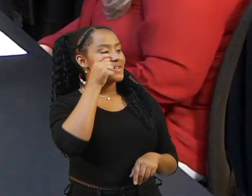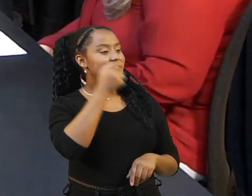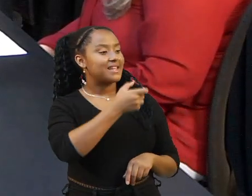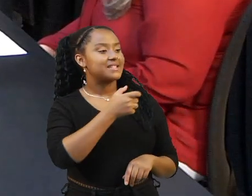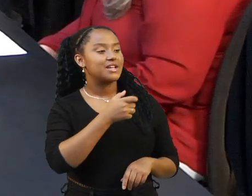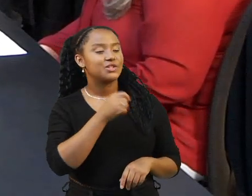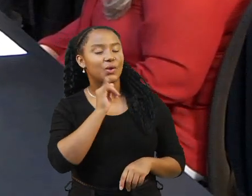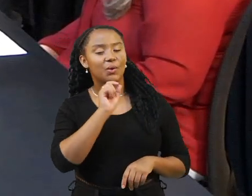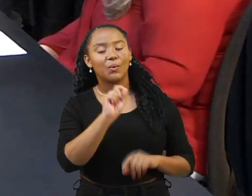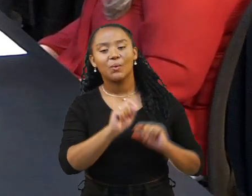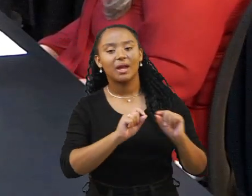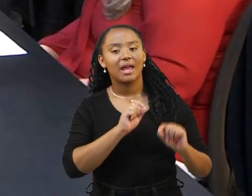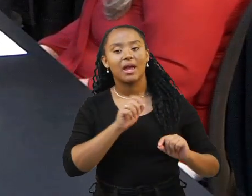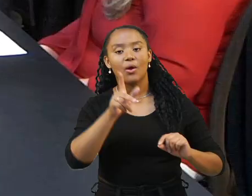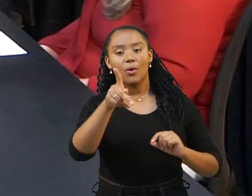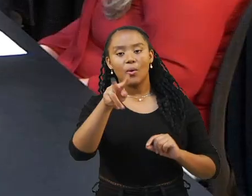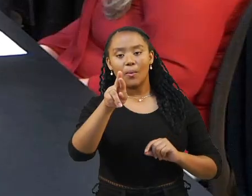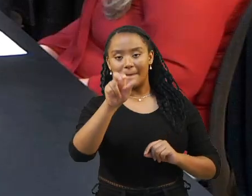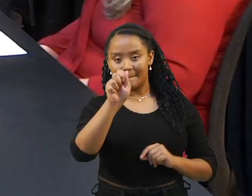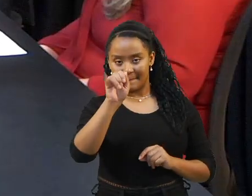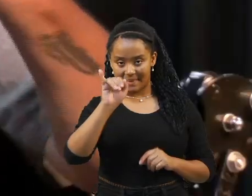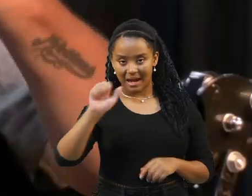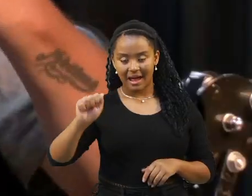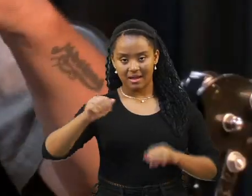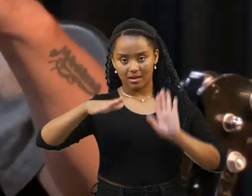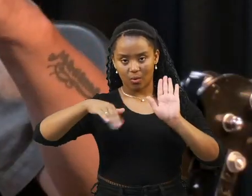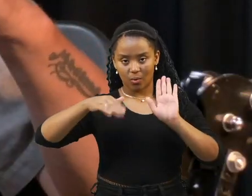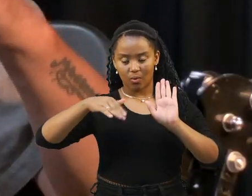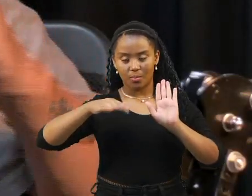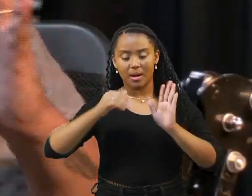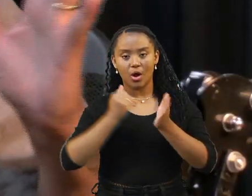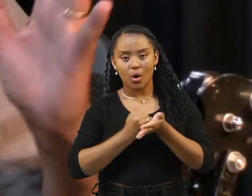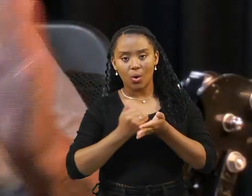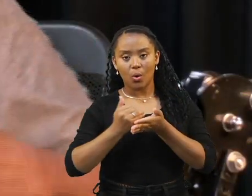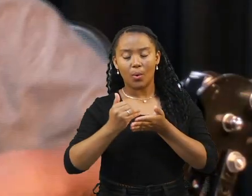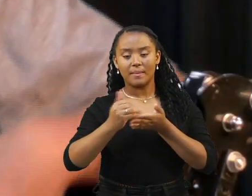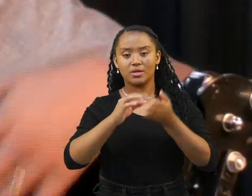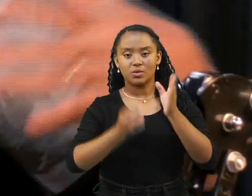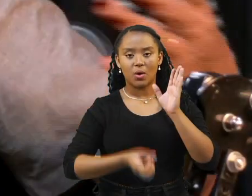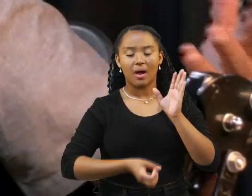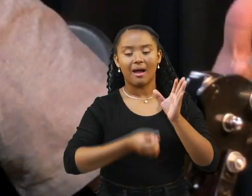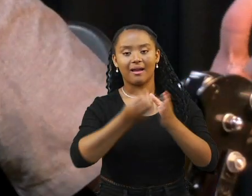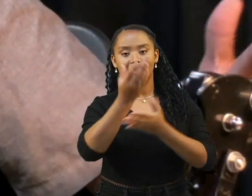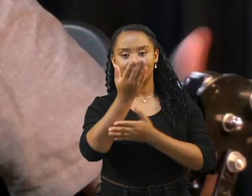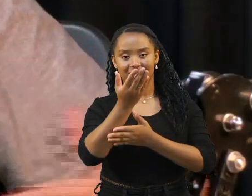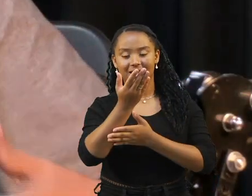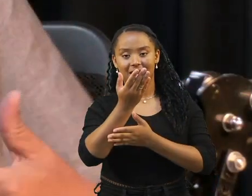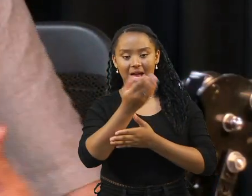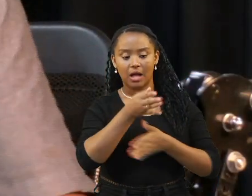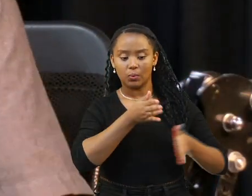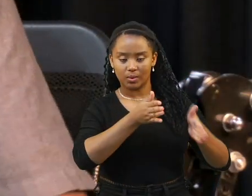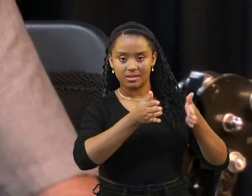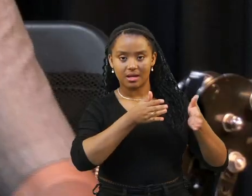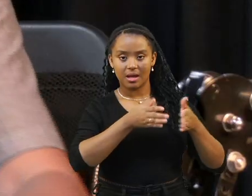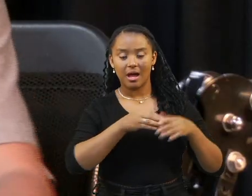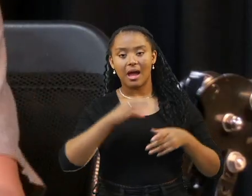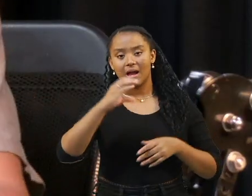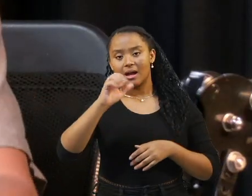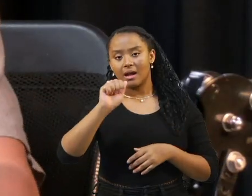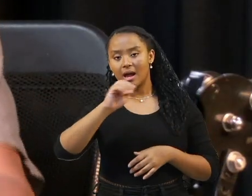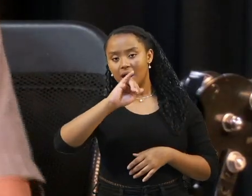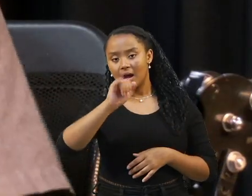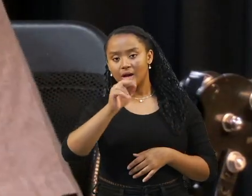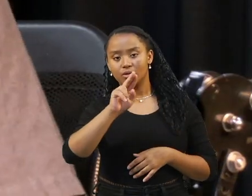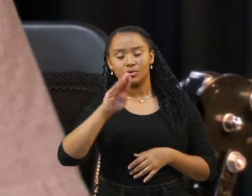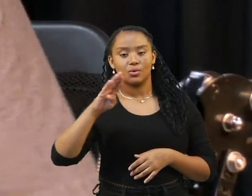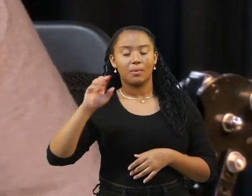Eliane. O Praia começava a se erguer como o grande clube que é. O Cajubá, um clube